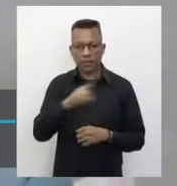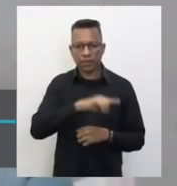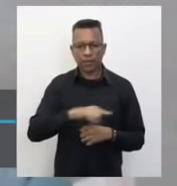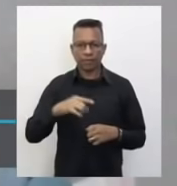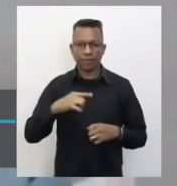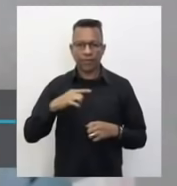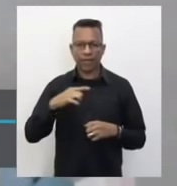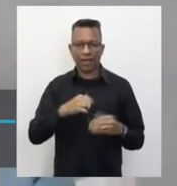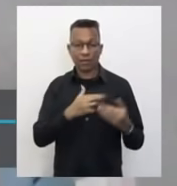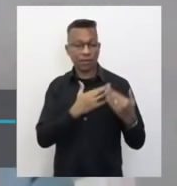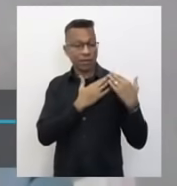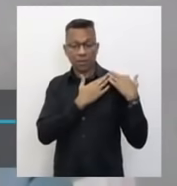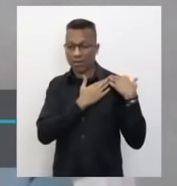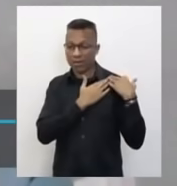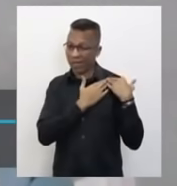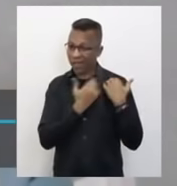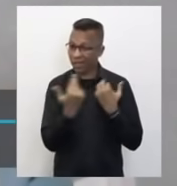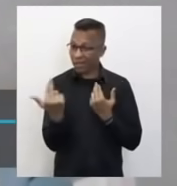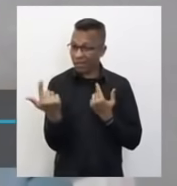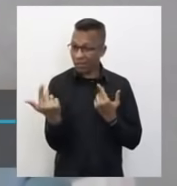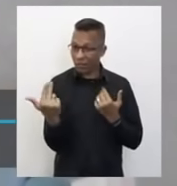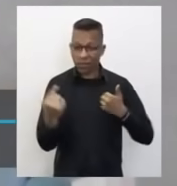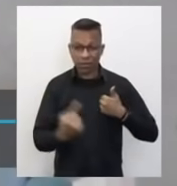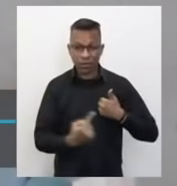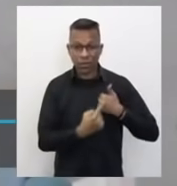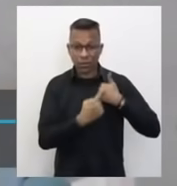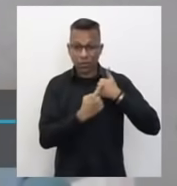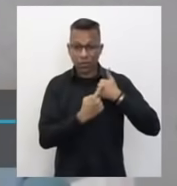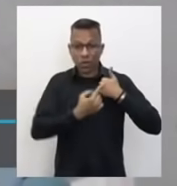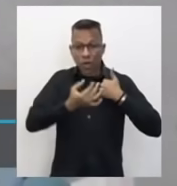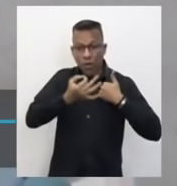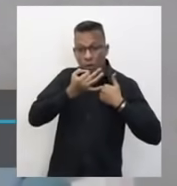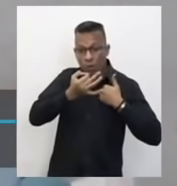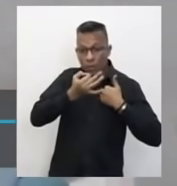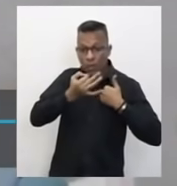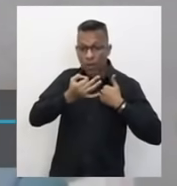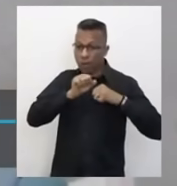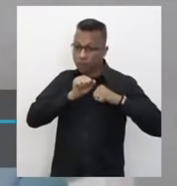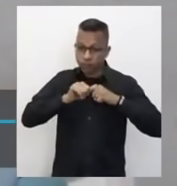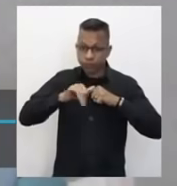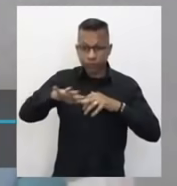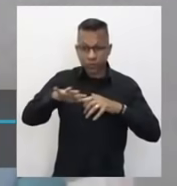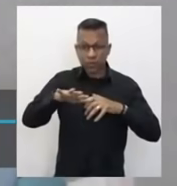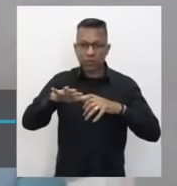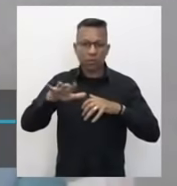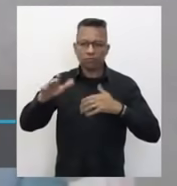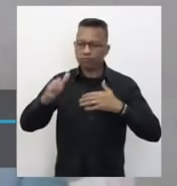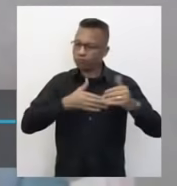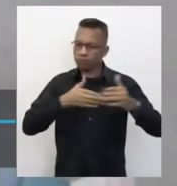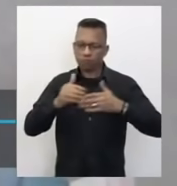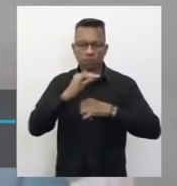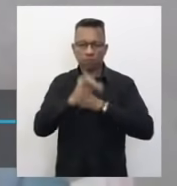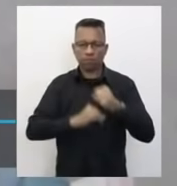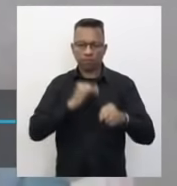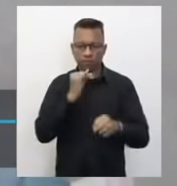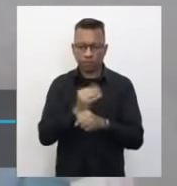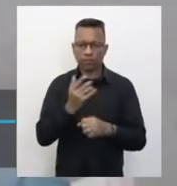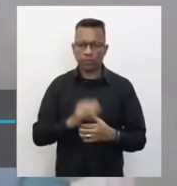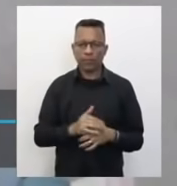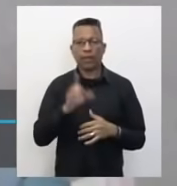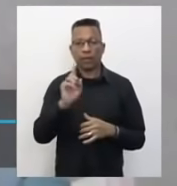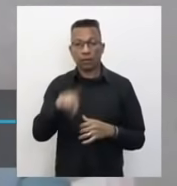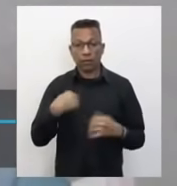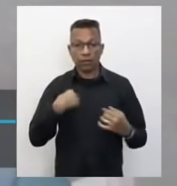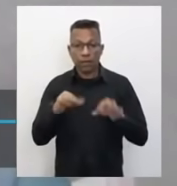mesma responsabilidade quando a gente curte, comenta ou compartilha qualquer coisa na internet. Quando você